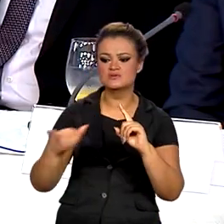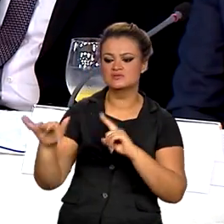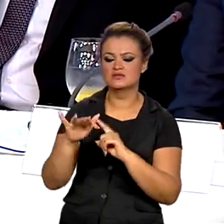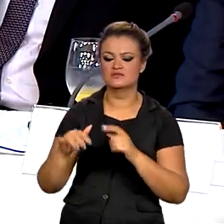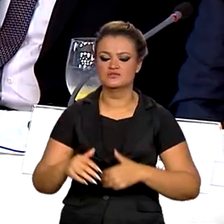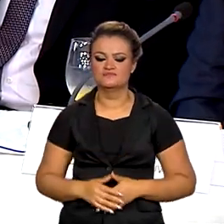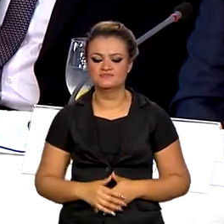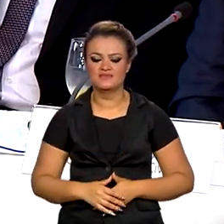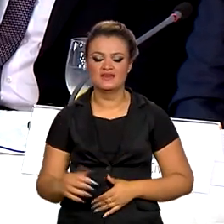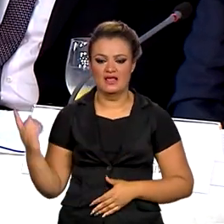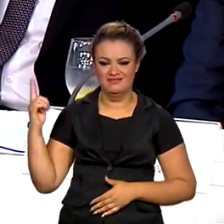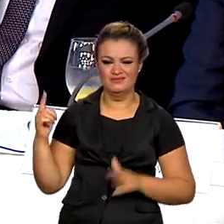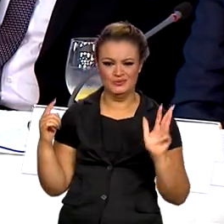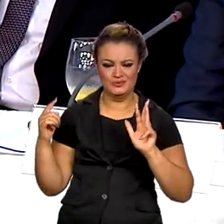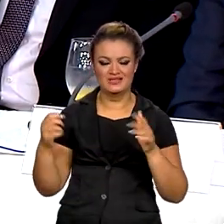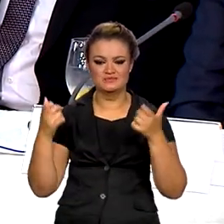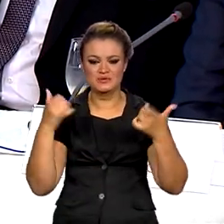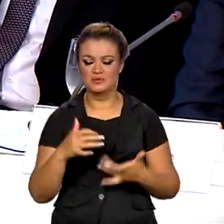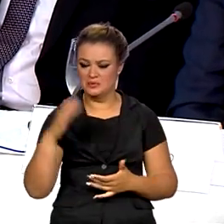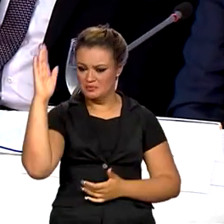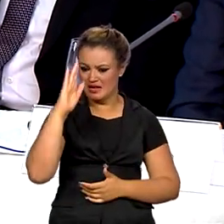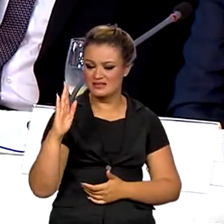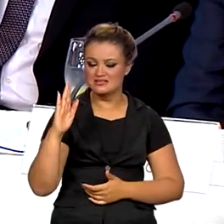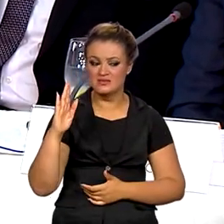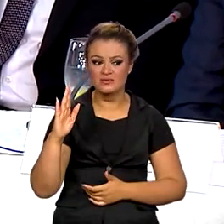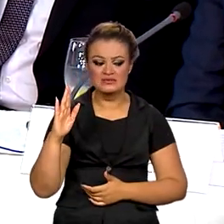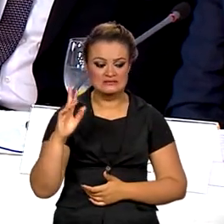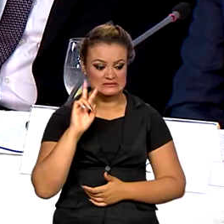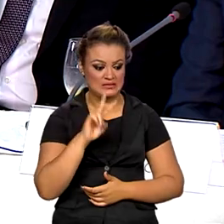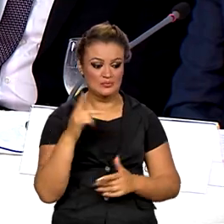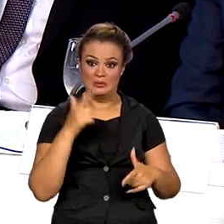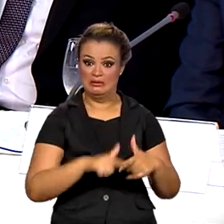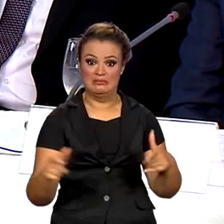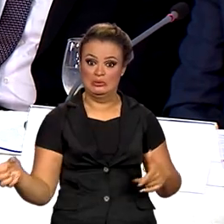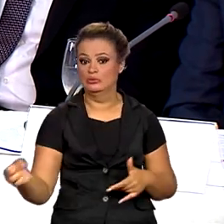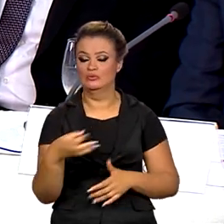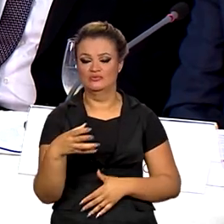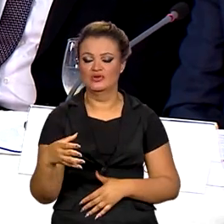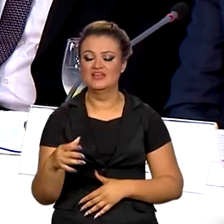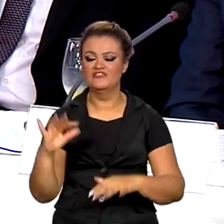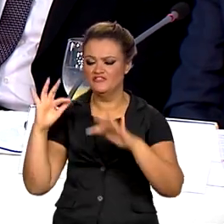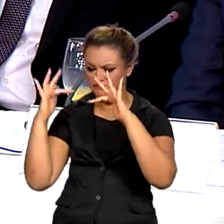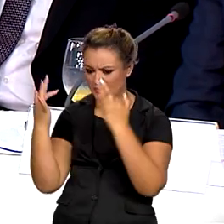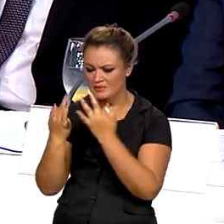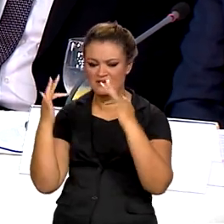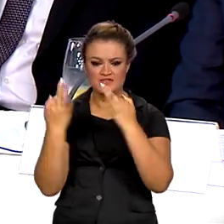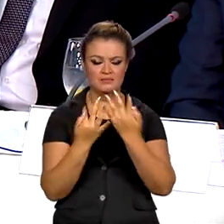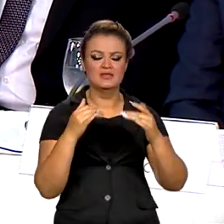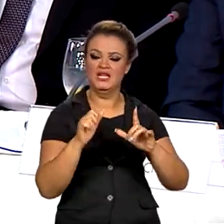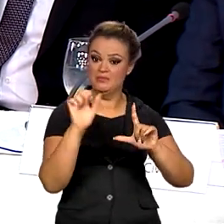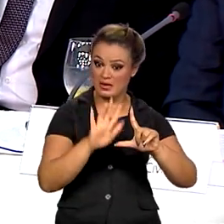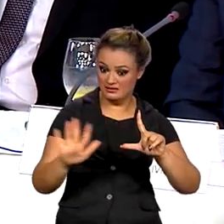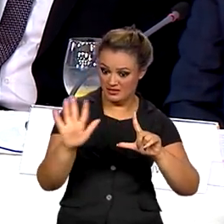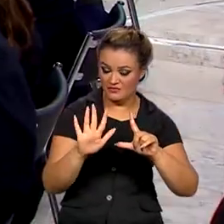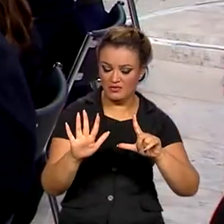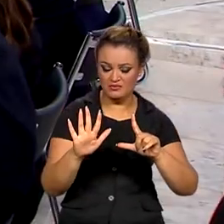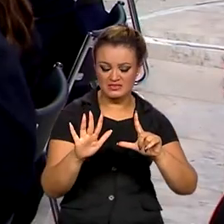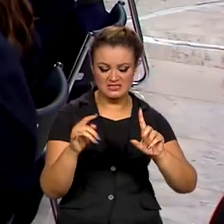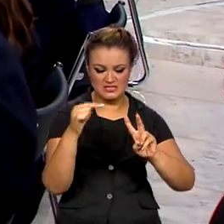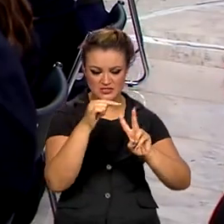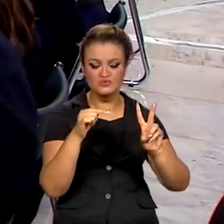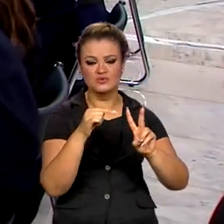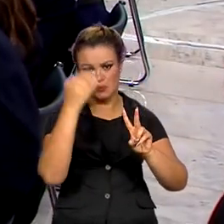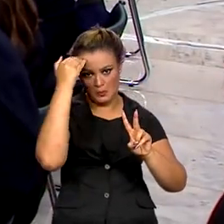sociedades. O presidente Lula disse que o país está diante de um problema novo e que famílias e plataformas digitais também